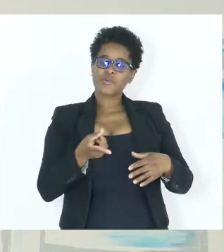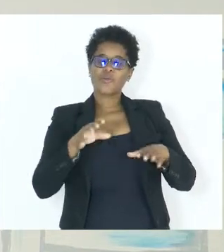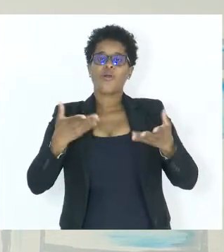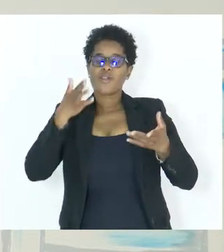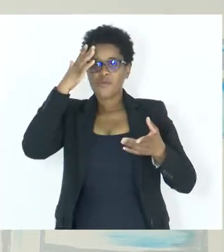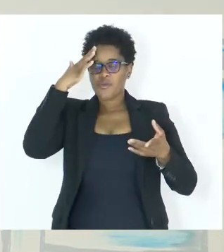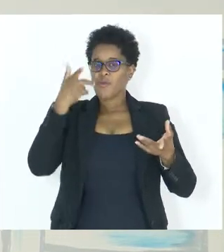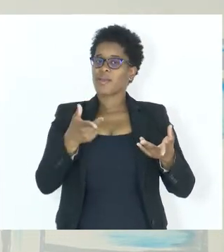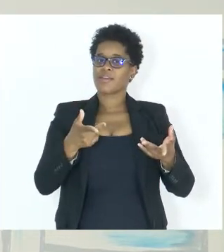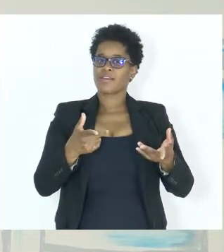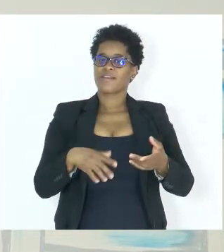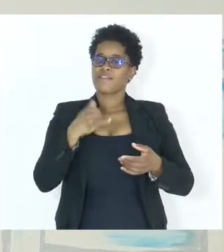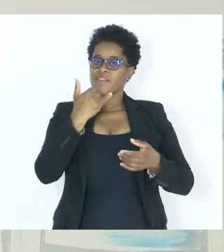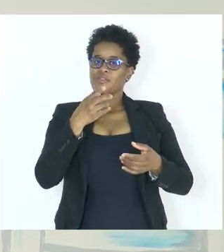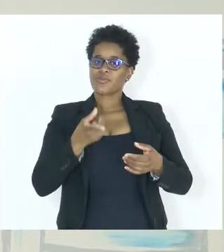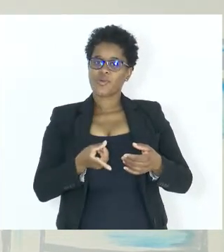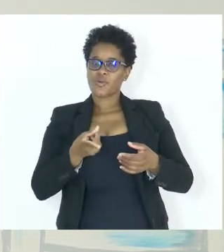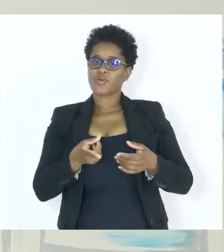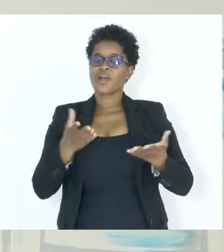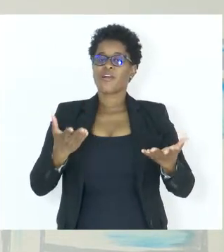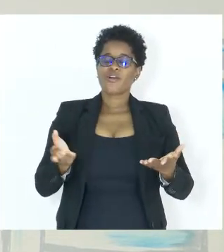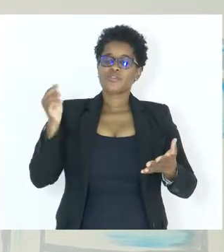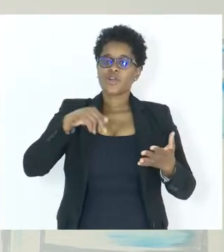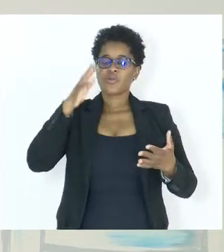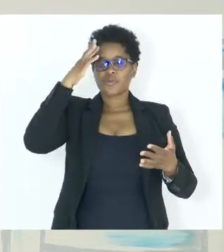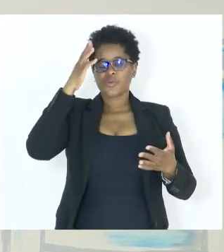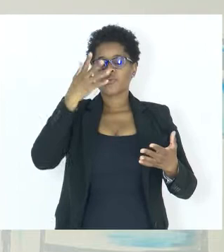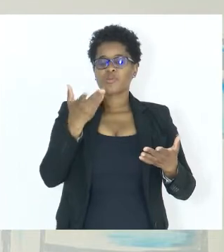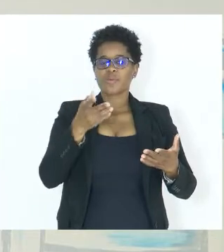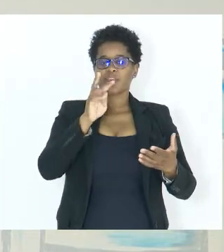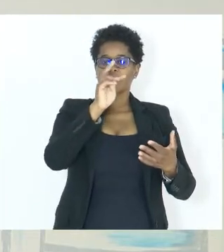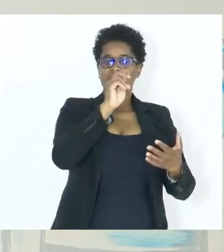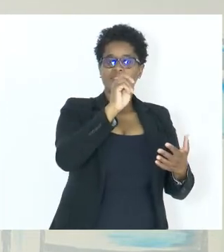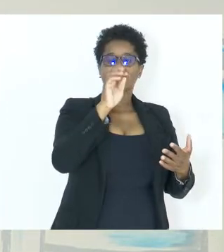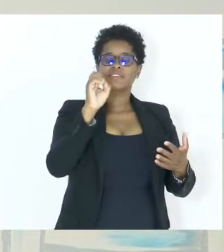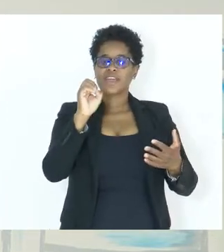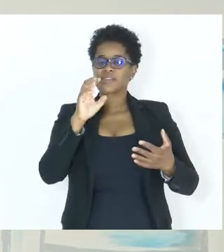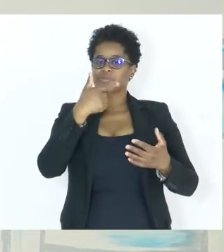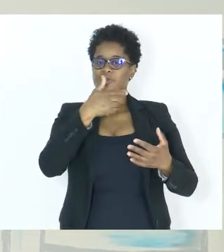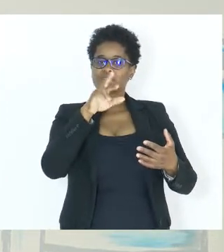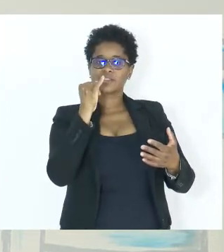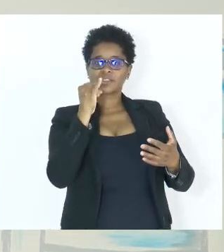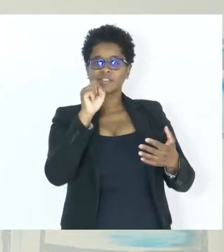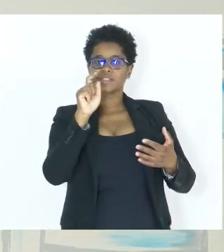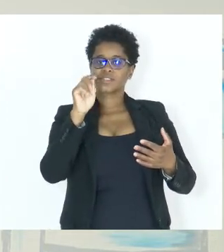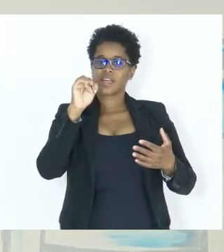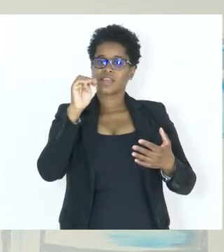que vem? 29º, agora chegamos no 30º, que corresponde a que número? Corresponde ao